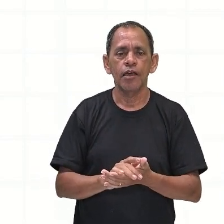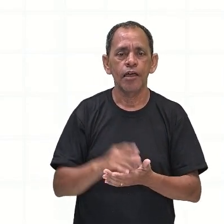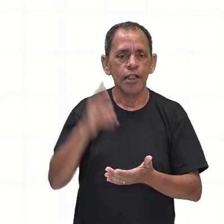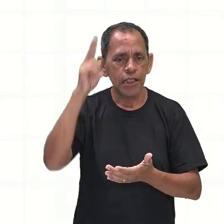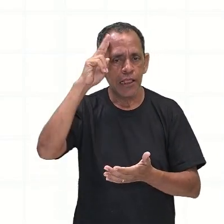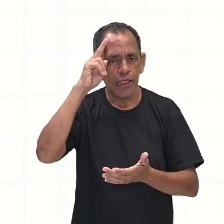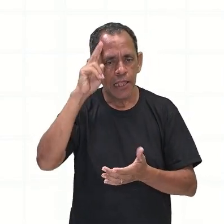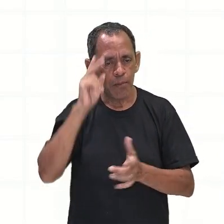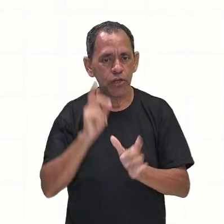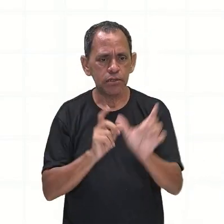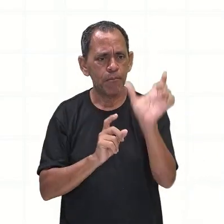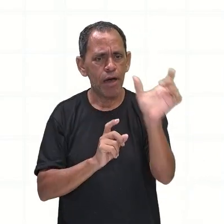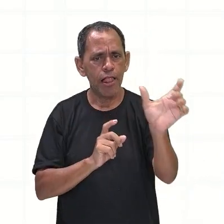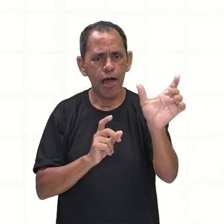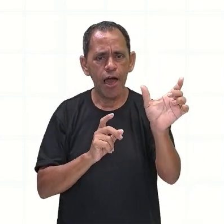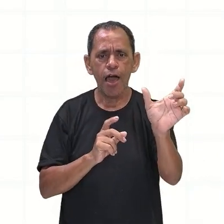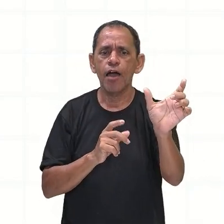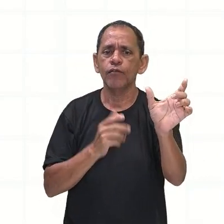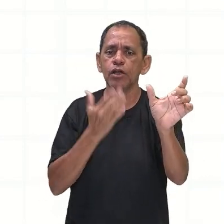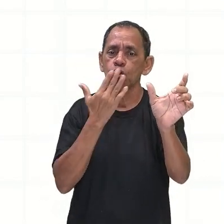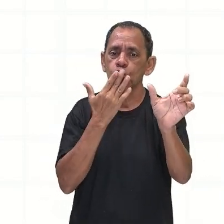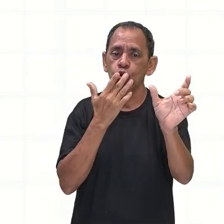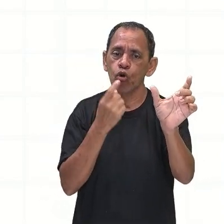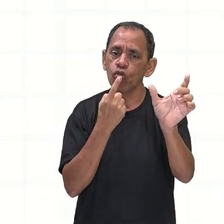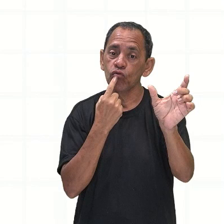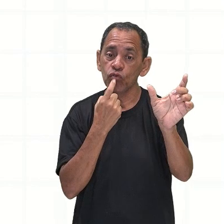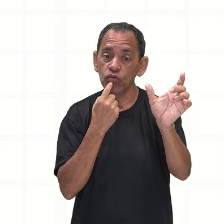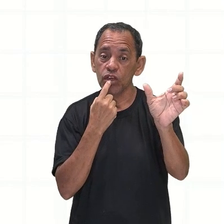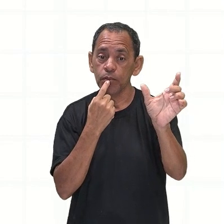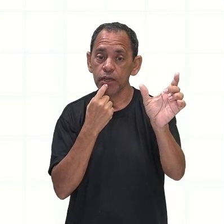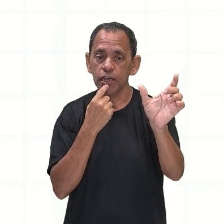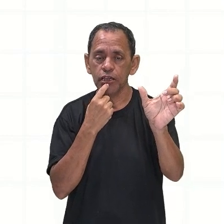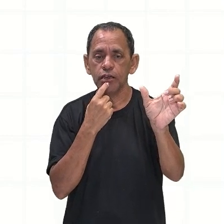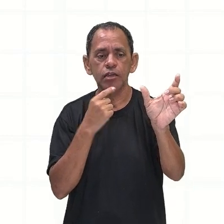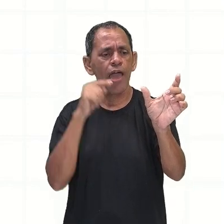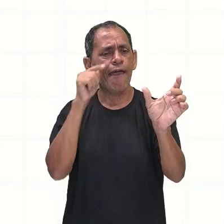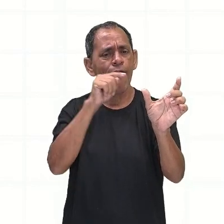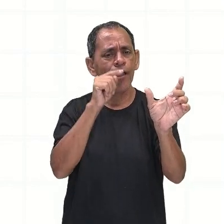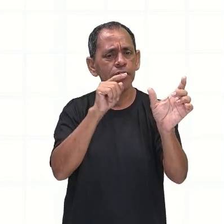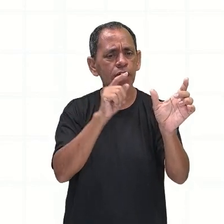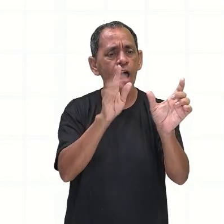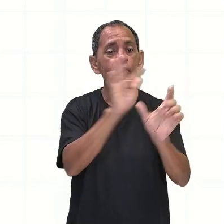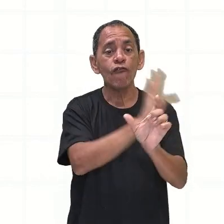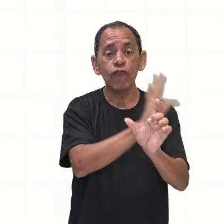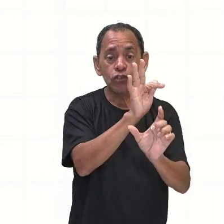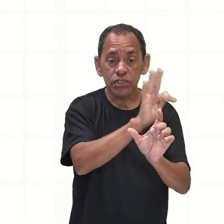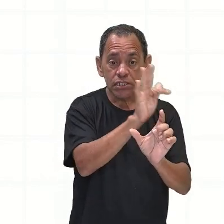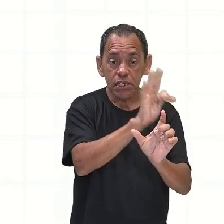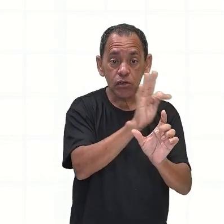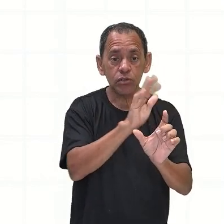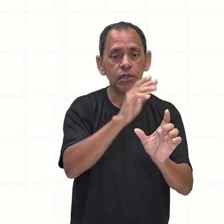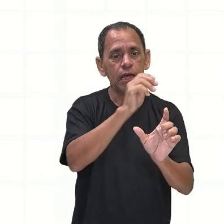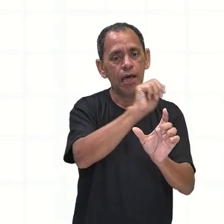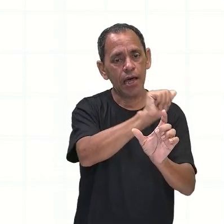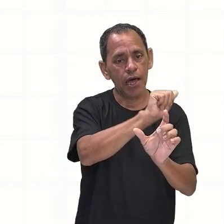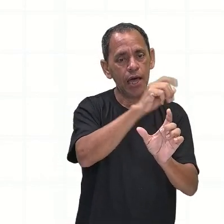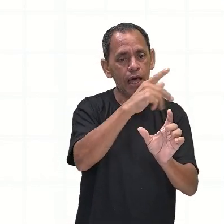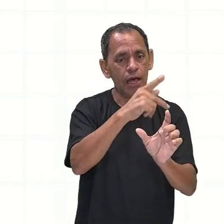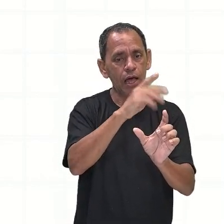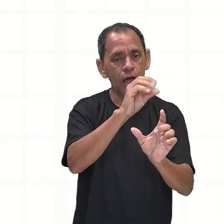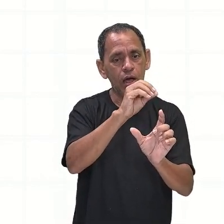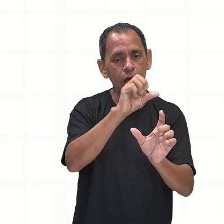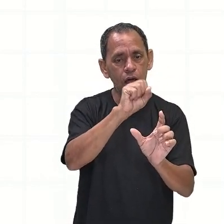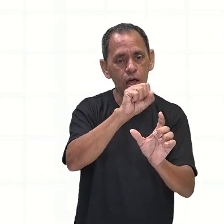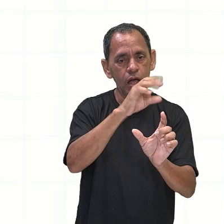de um aposto, certo? E observem também que no outro